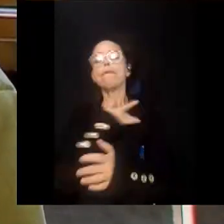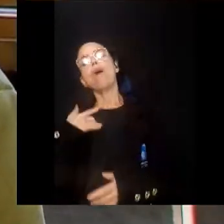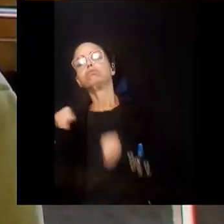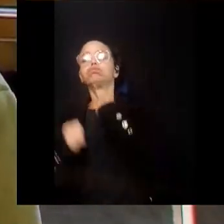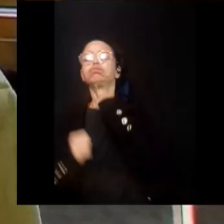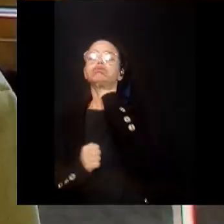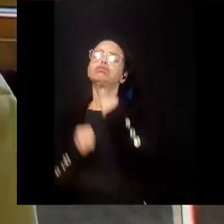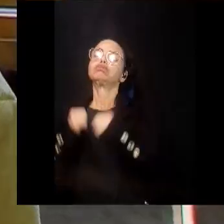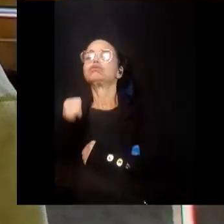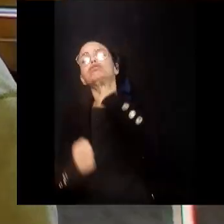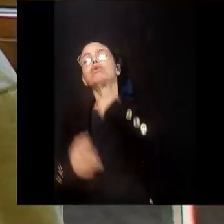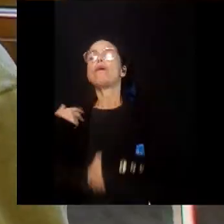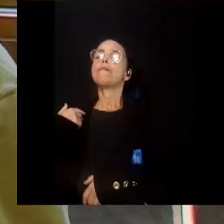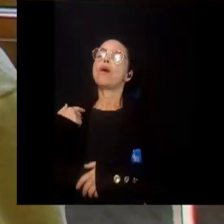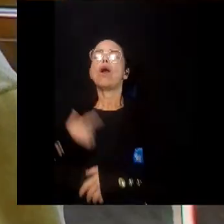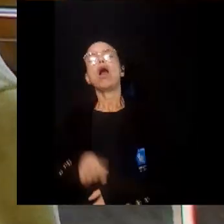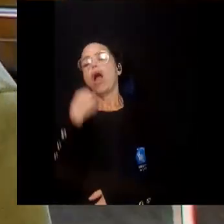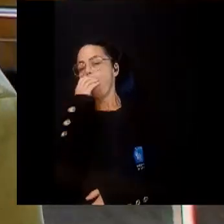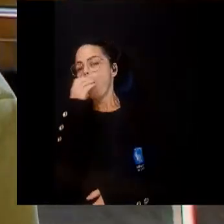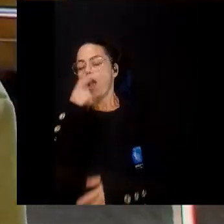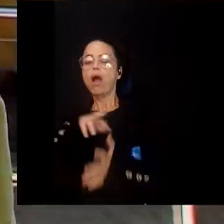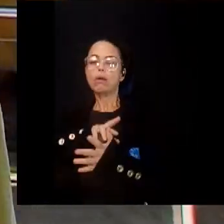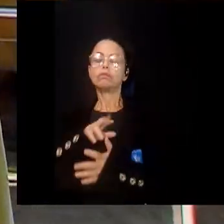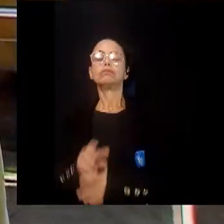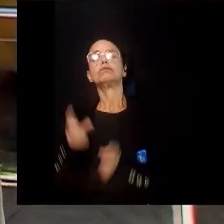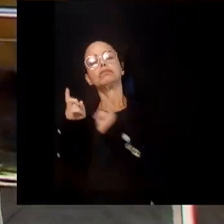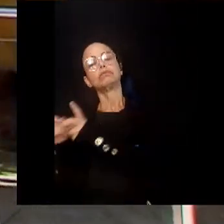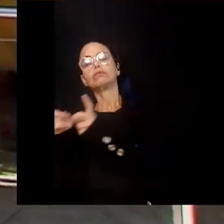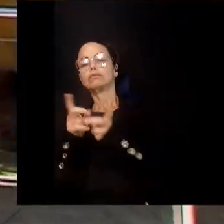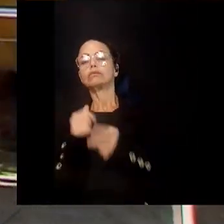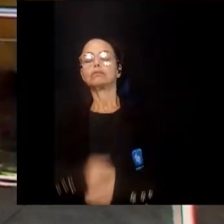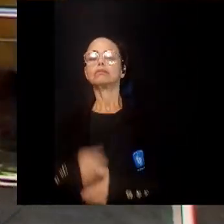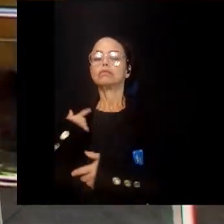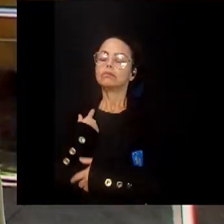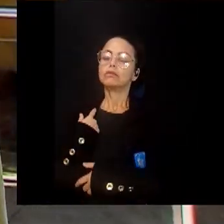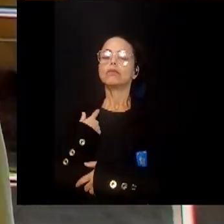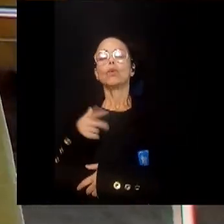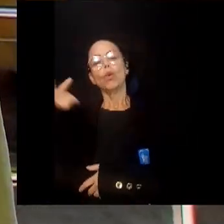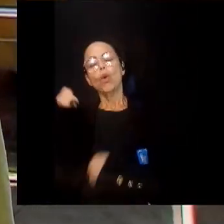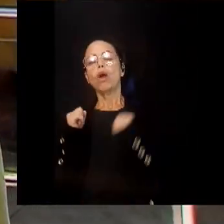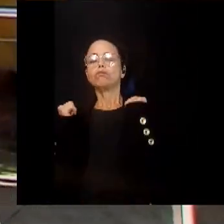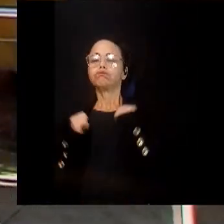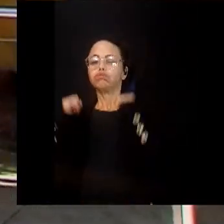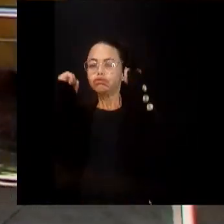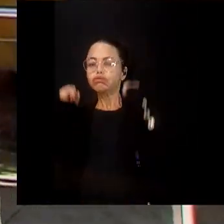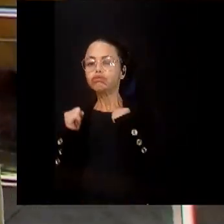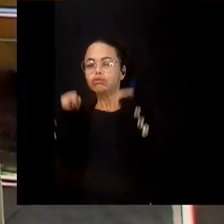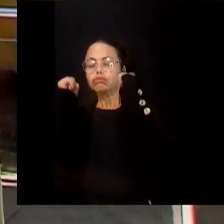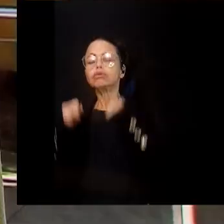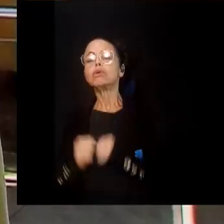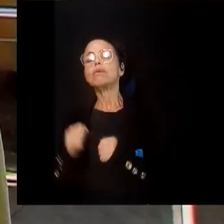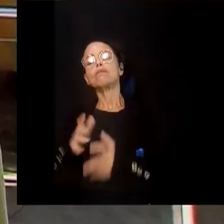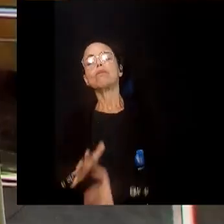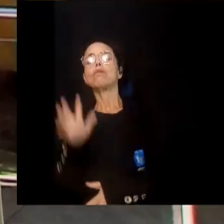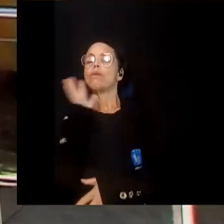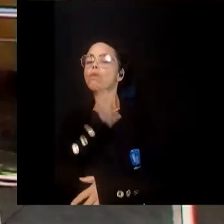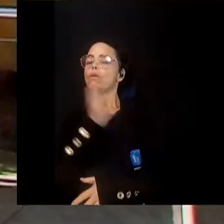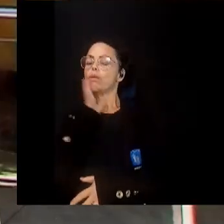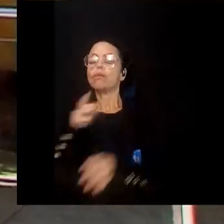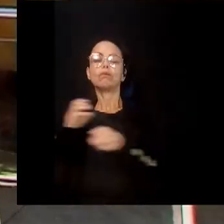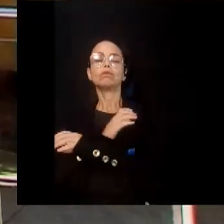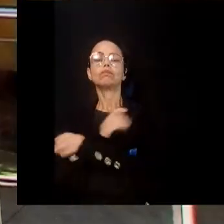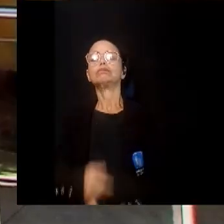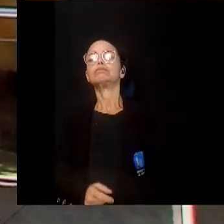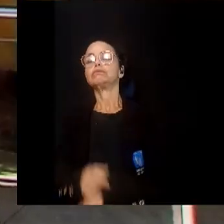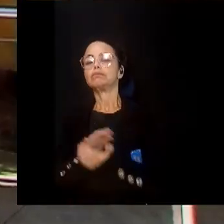também, tem lanchonete, tem área para fazer exercício físico. Então é um pacote bem completo, bem fechadinho aí para